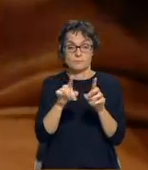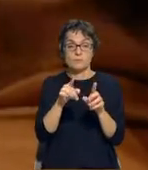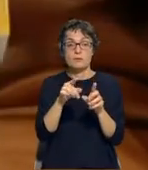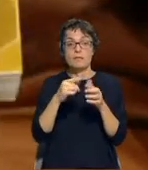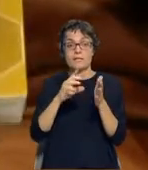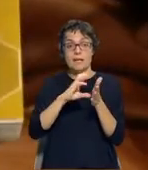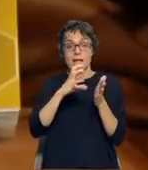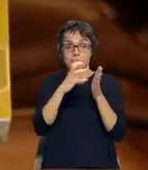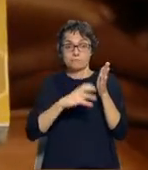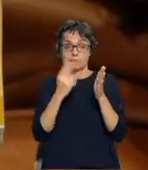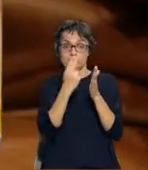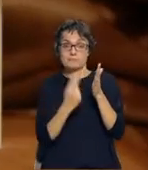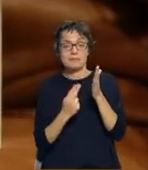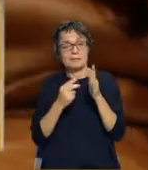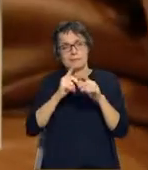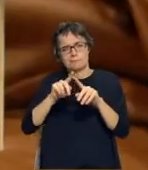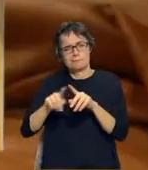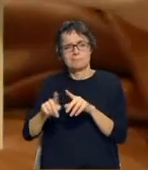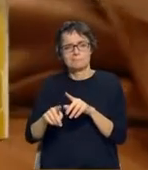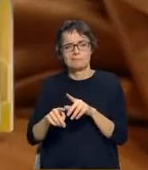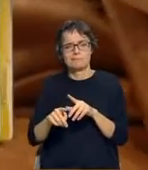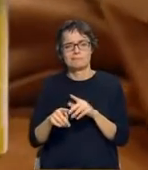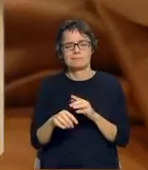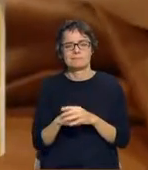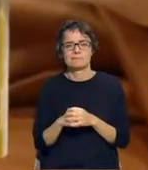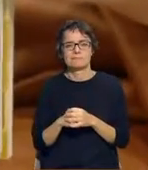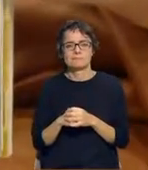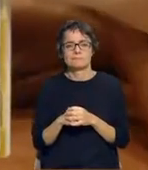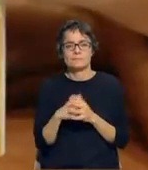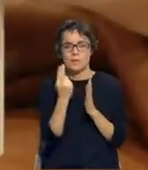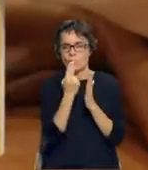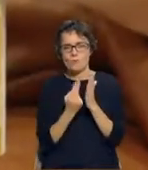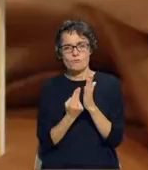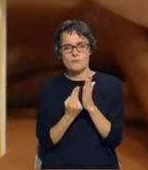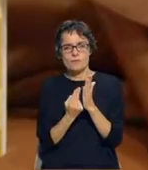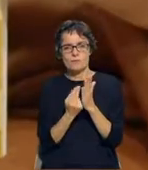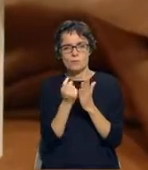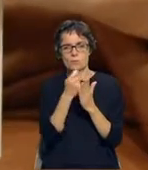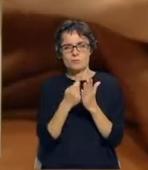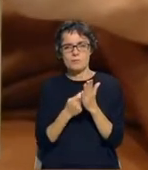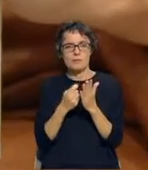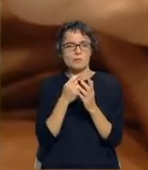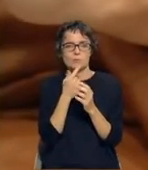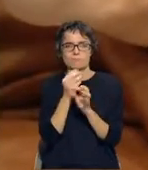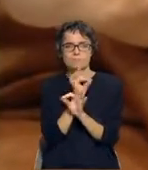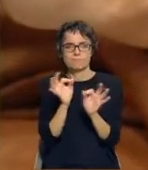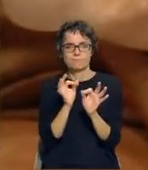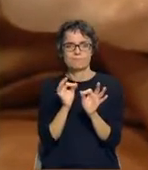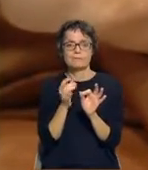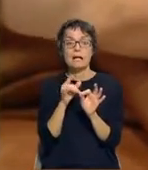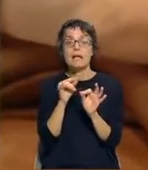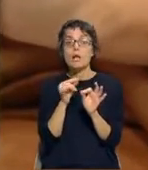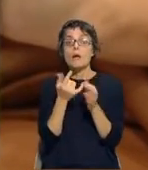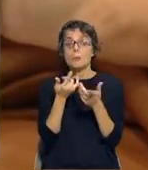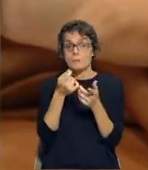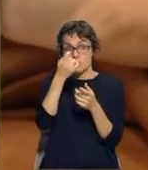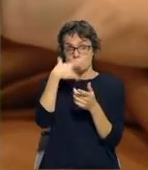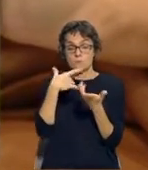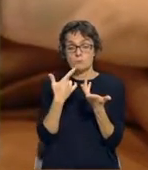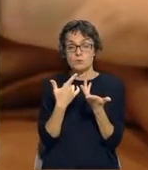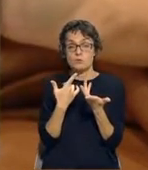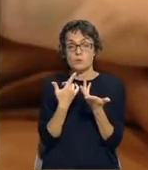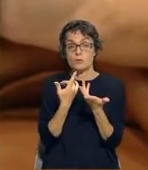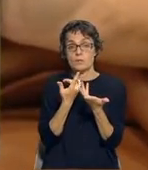também muito giro. Este foi o primeiro livro que eu mostrei e eles estão, e eu julgo que... E são livros bonitos que podem ser lidos por crianças, mas também